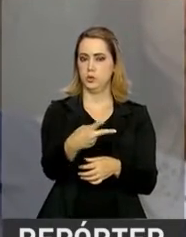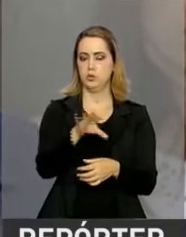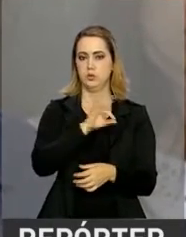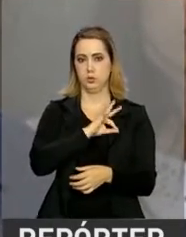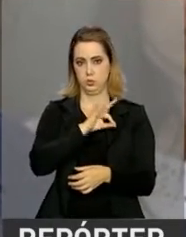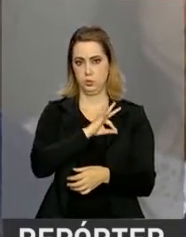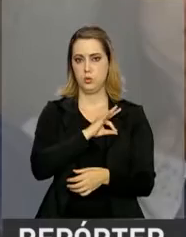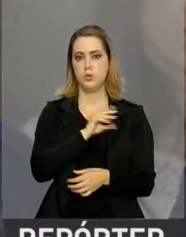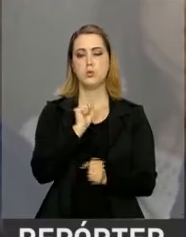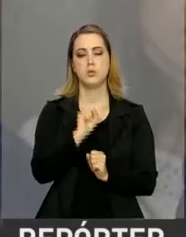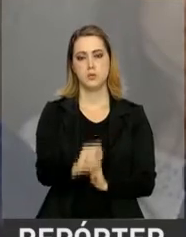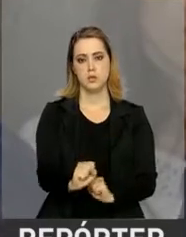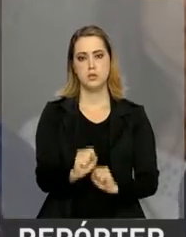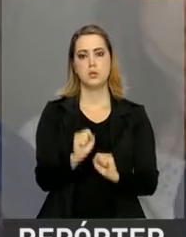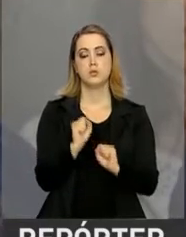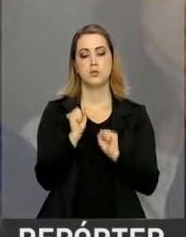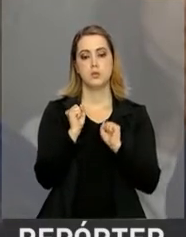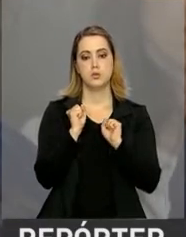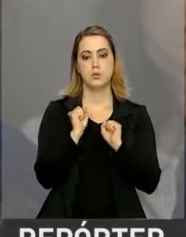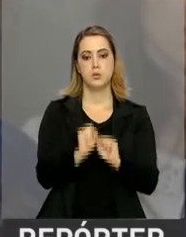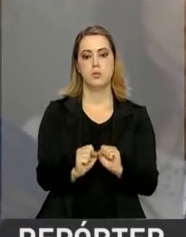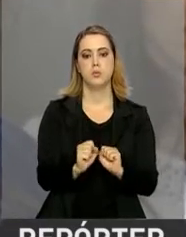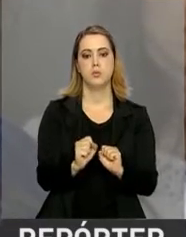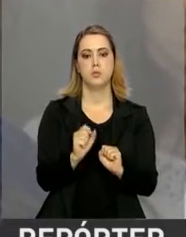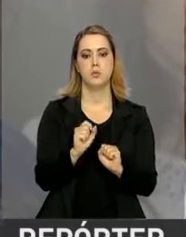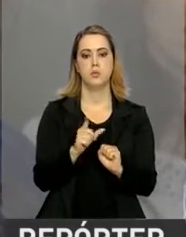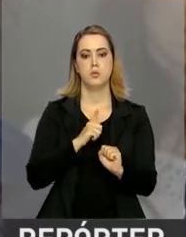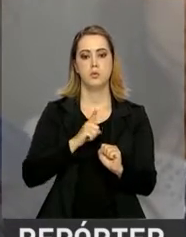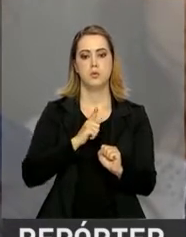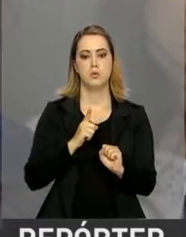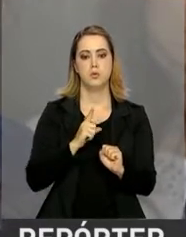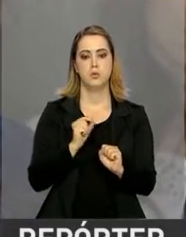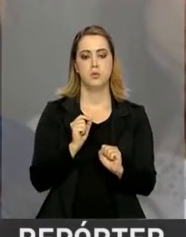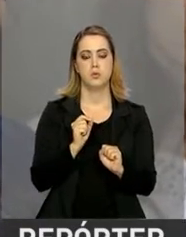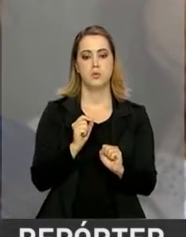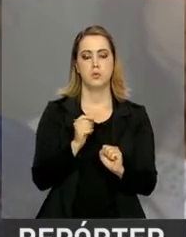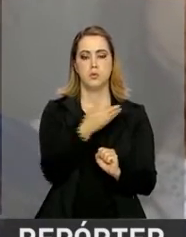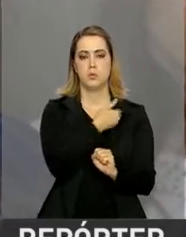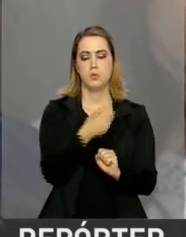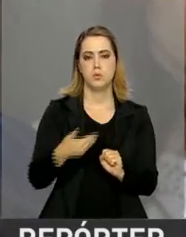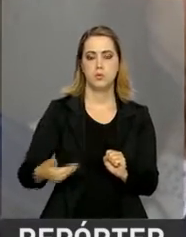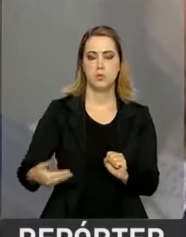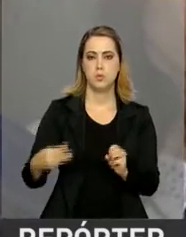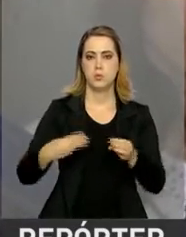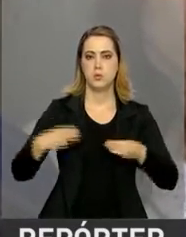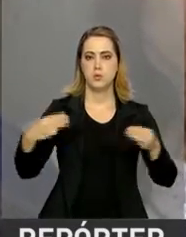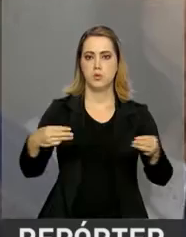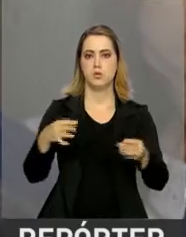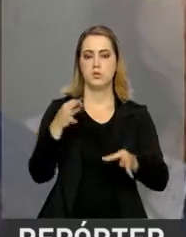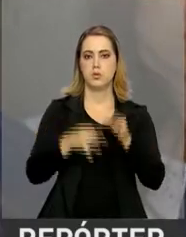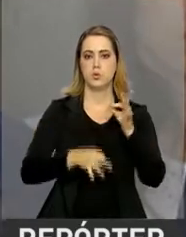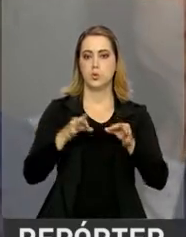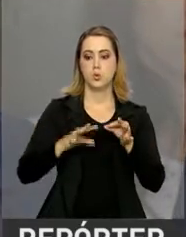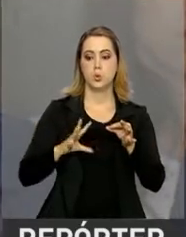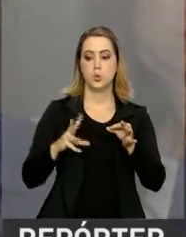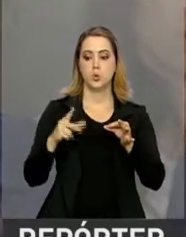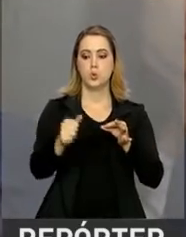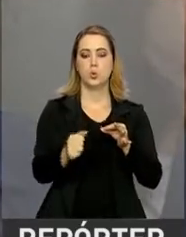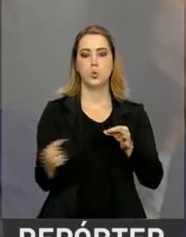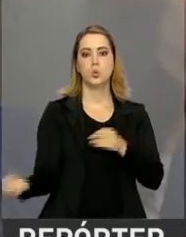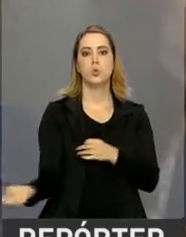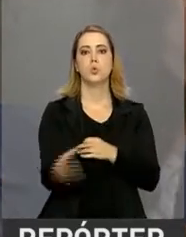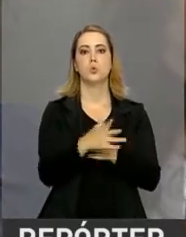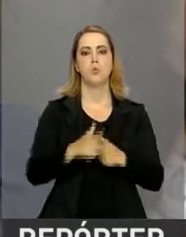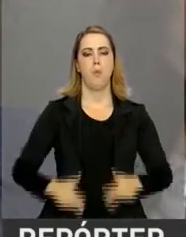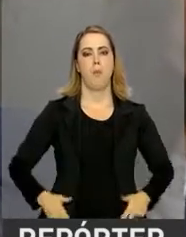policiais, autorizei que esses 32 policiais tivessem, por parte do Ministério da Justiça, todo o armamento novo